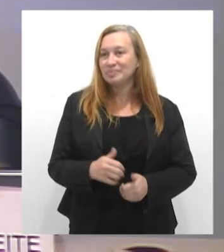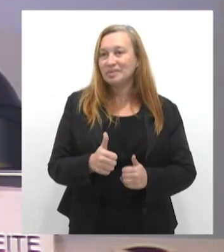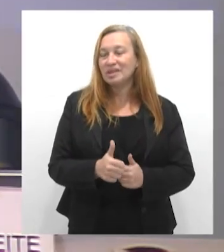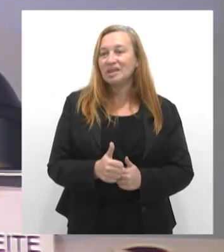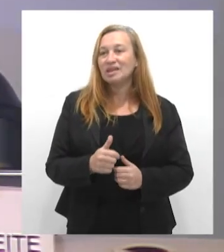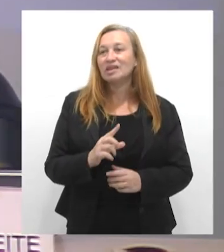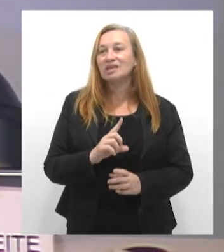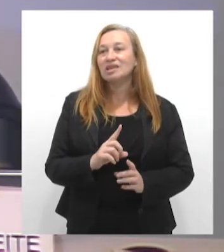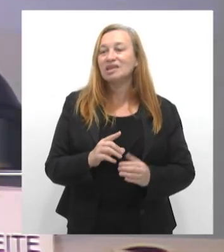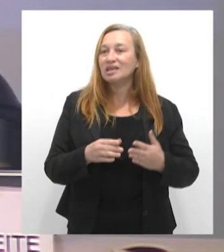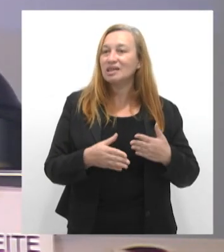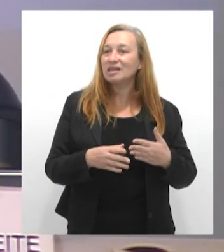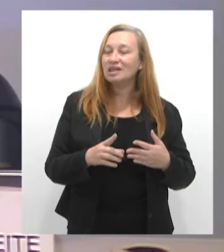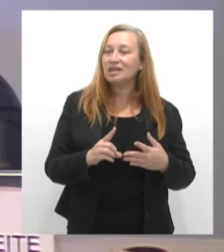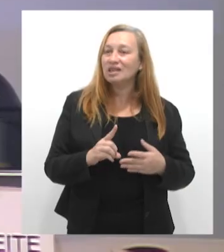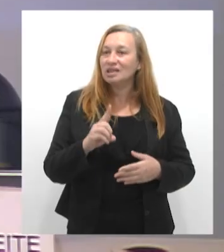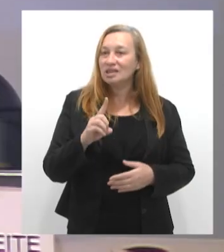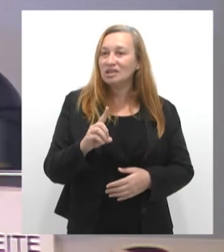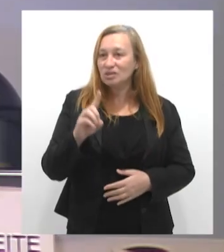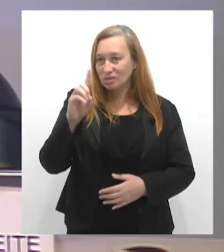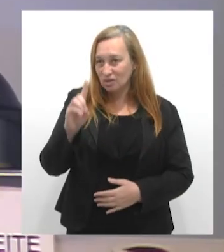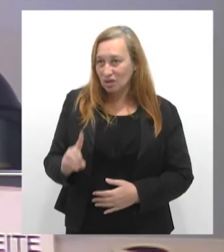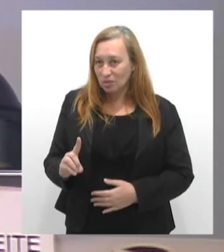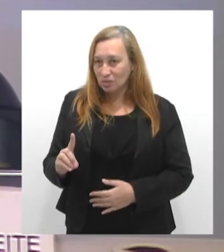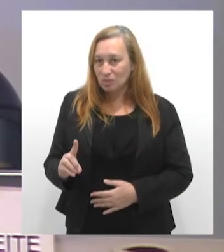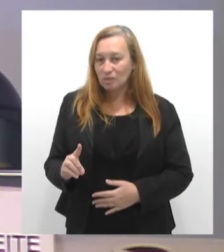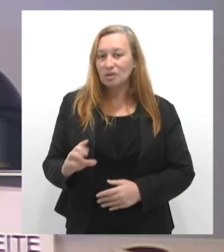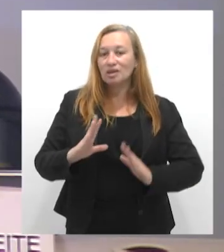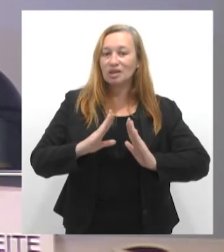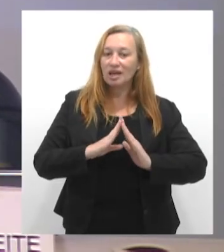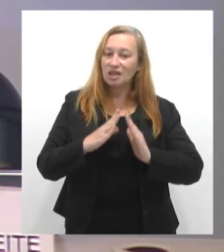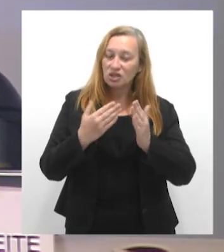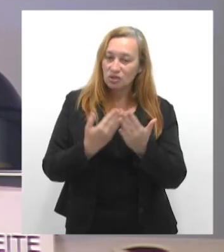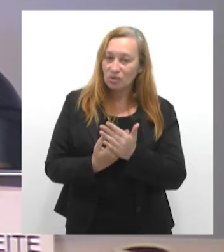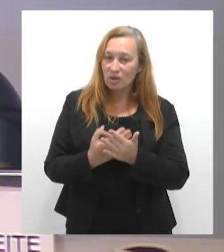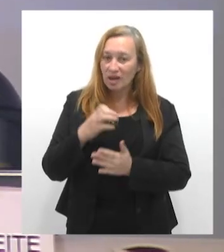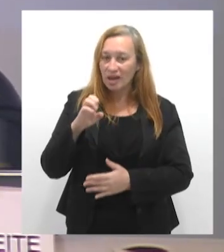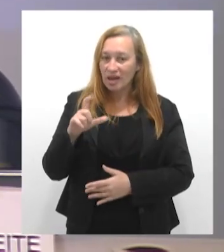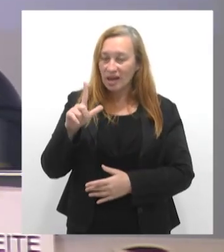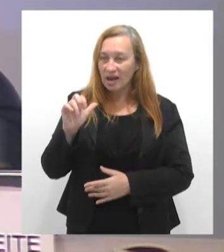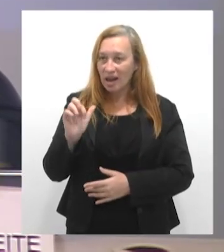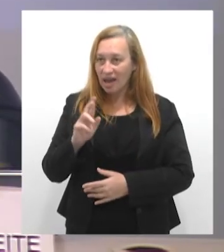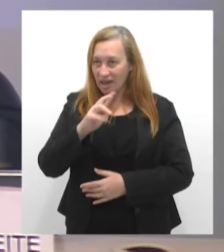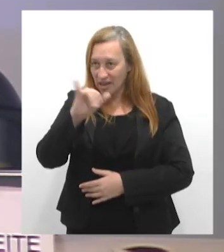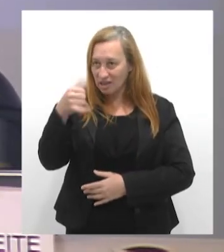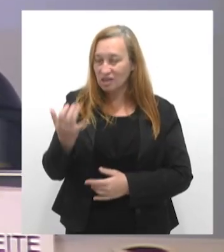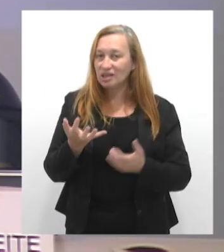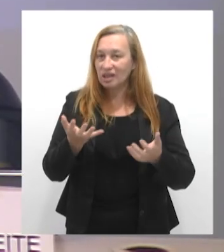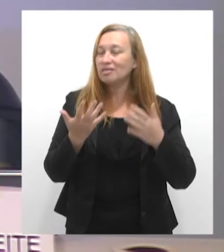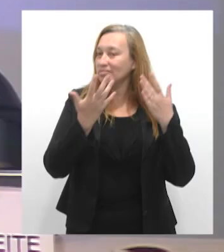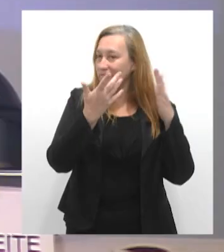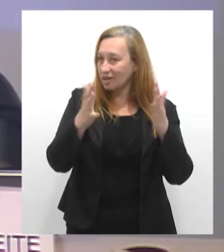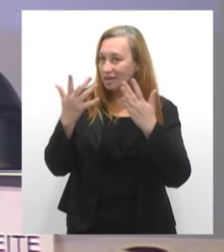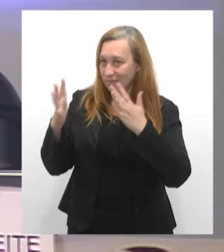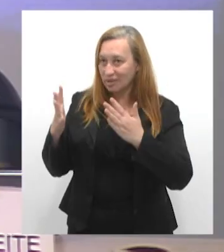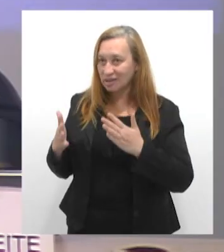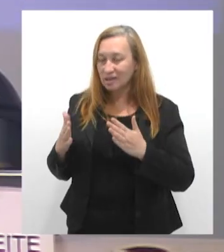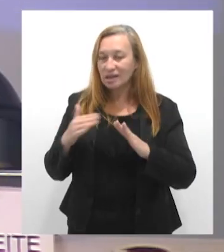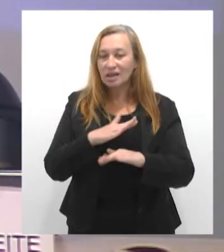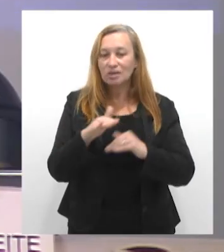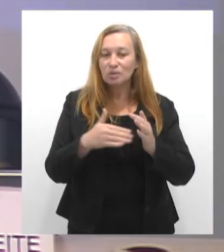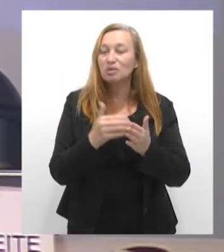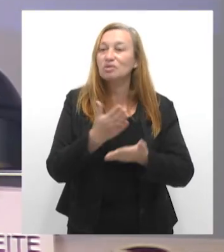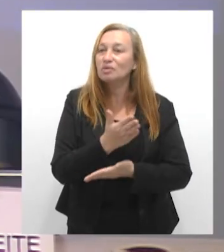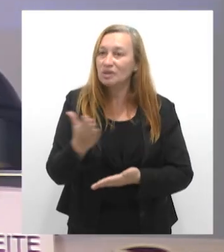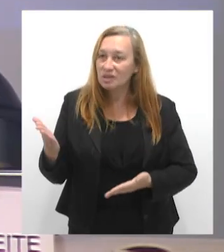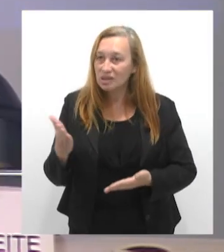escola como a ELERJ, num momento importante como esse que a gente está vivendo. Eu quero saudar a plateia na